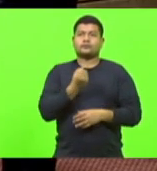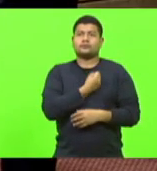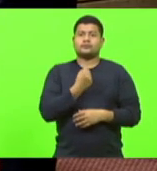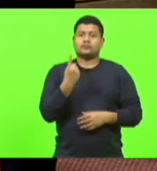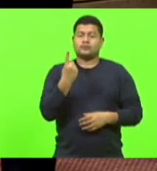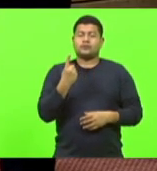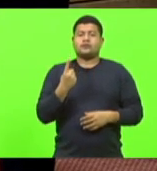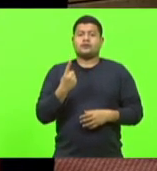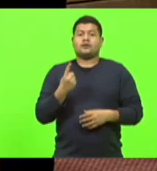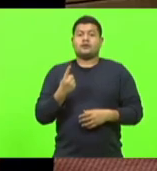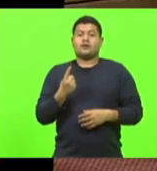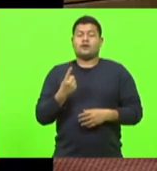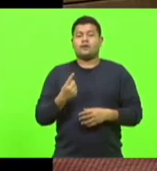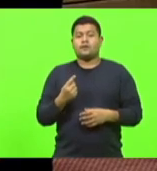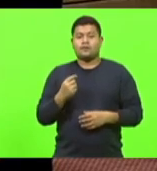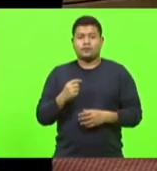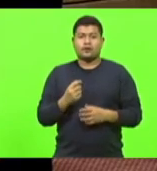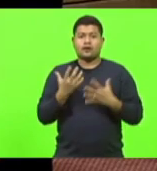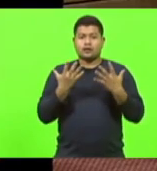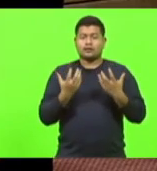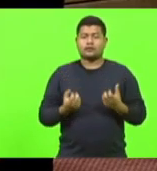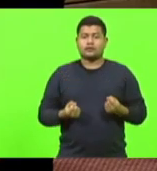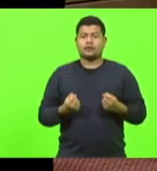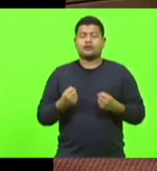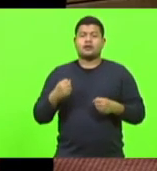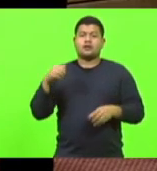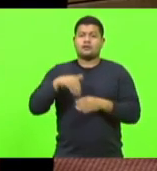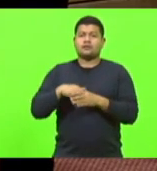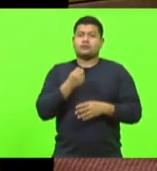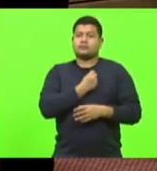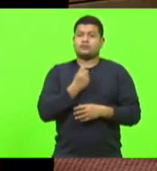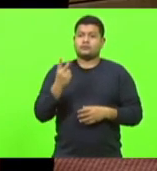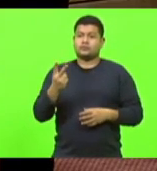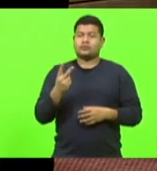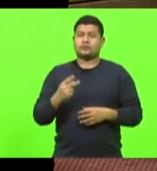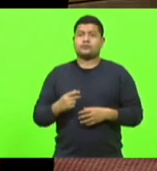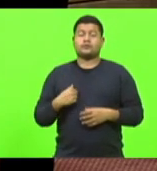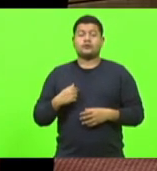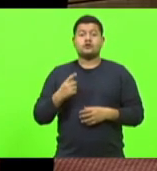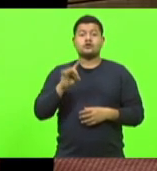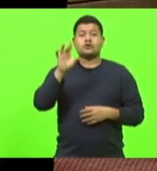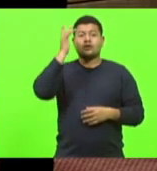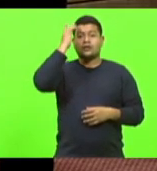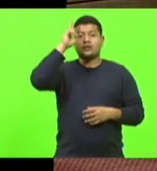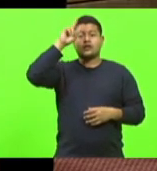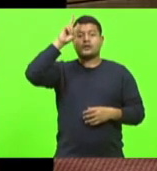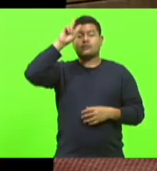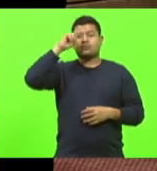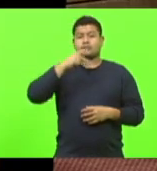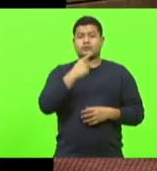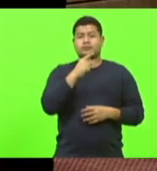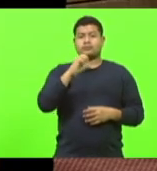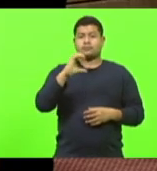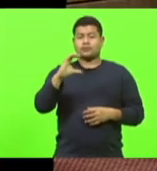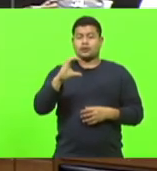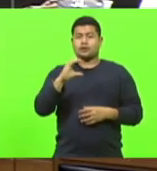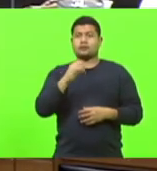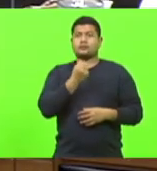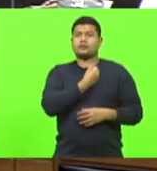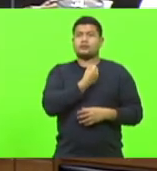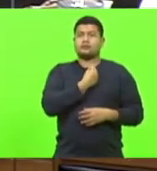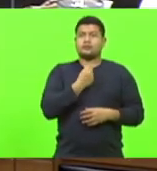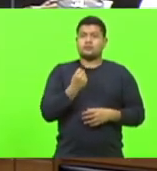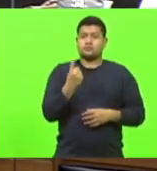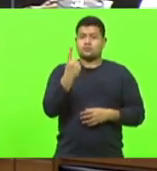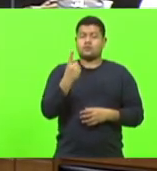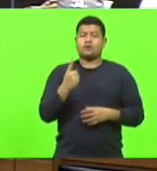dois rejeita a PEC ela apenas para lembrar para temos voltando a pack 05 e quem aprova volta um já voltamos um